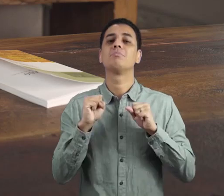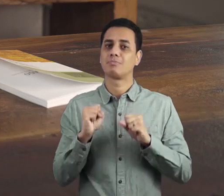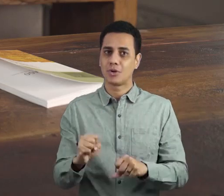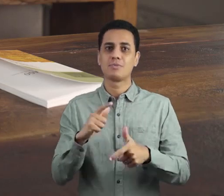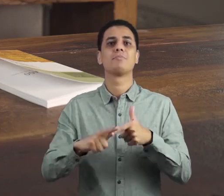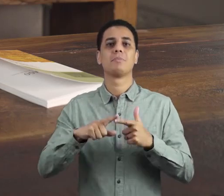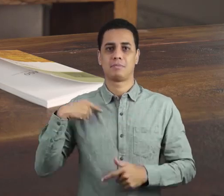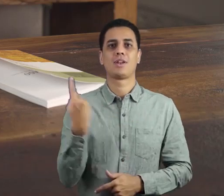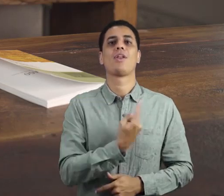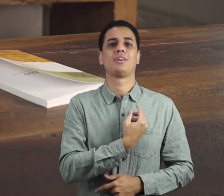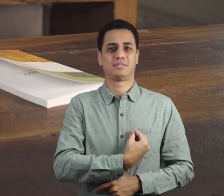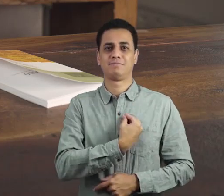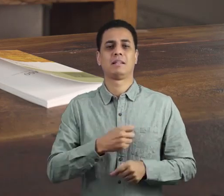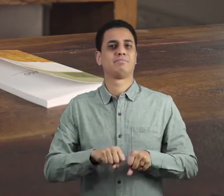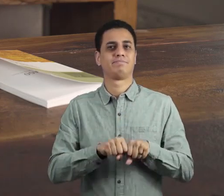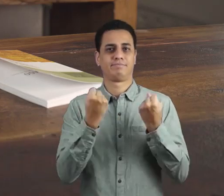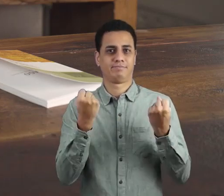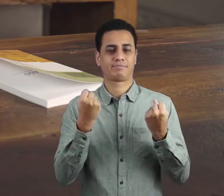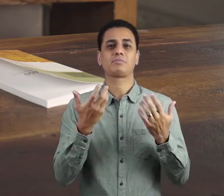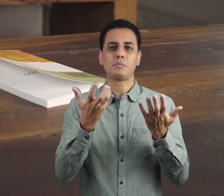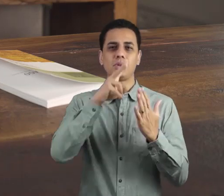carta dele a Timóteo, lá no capítulo 6,